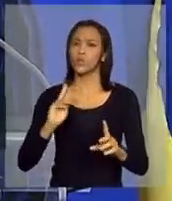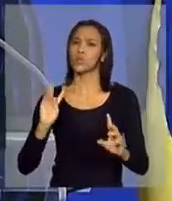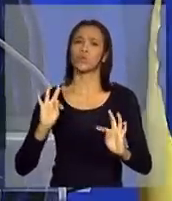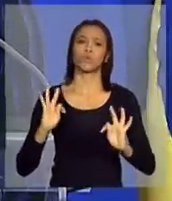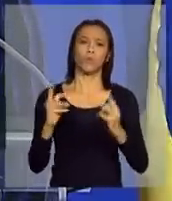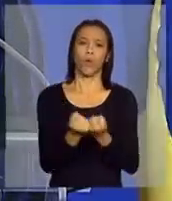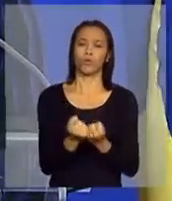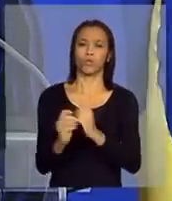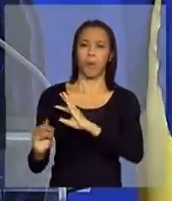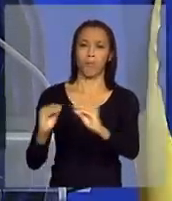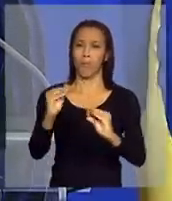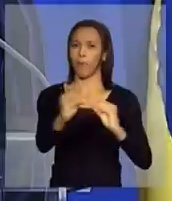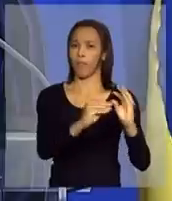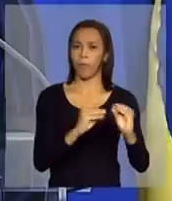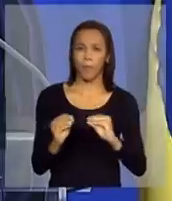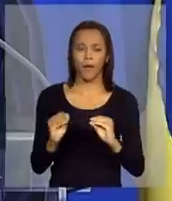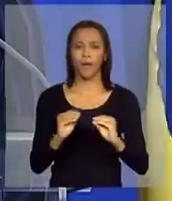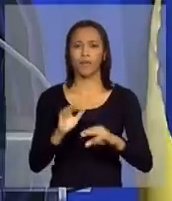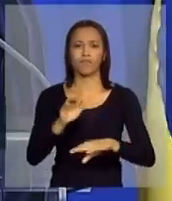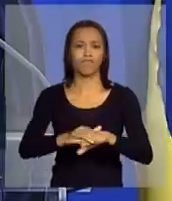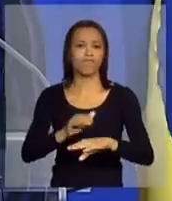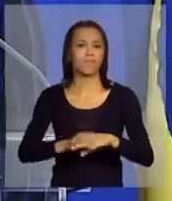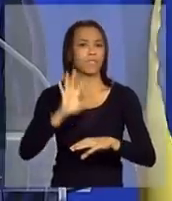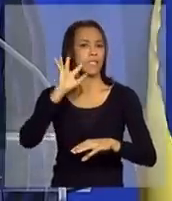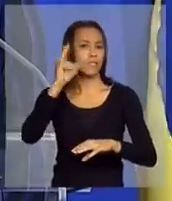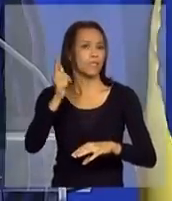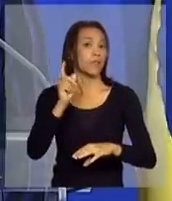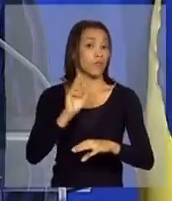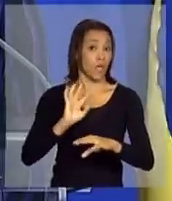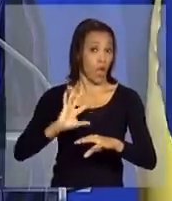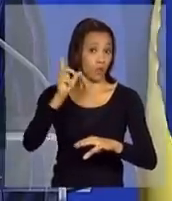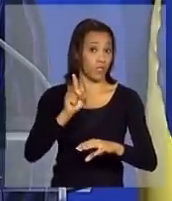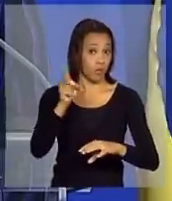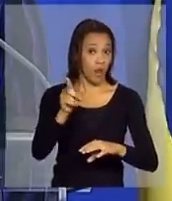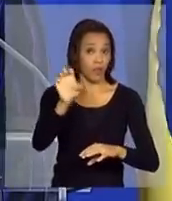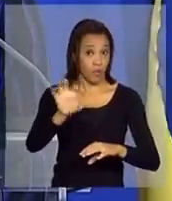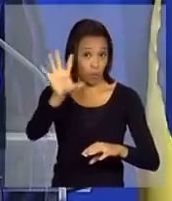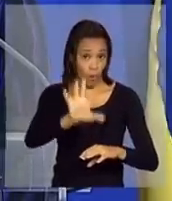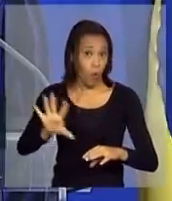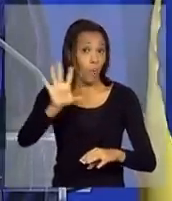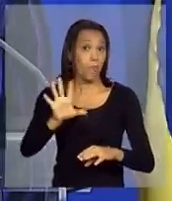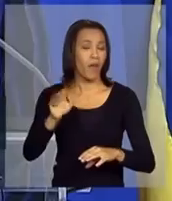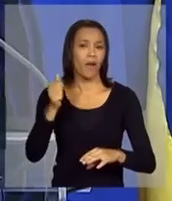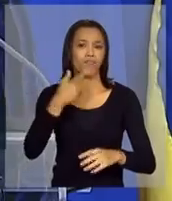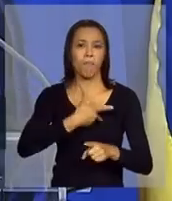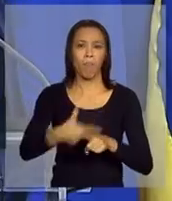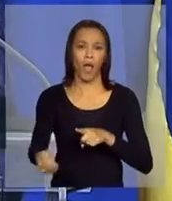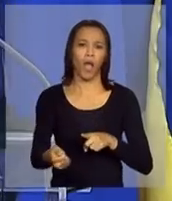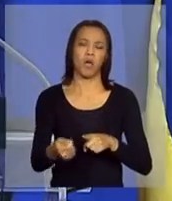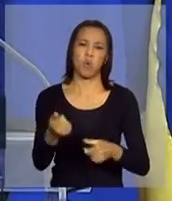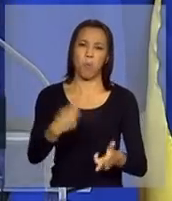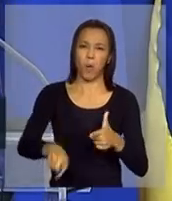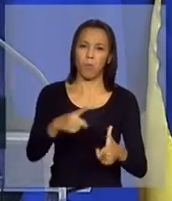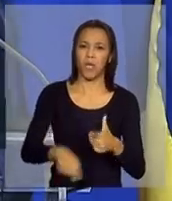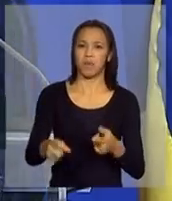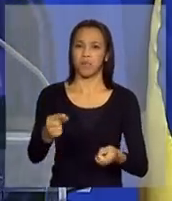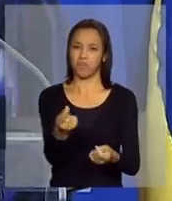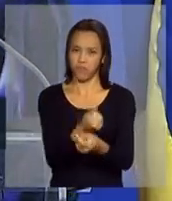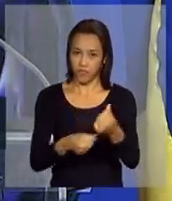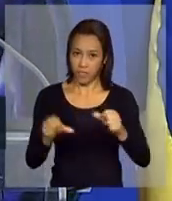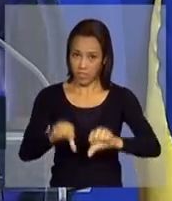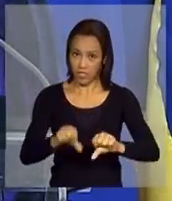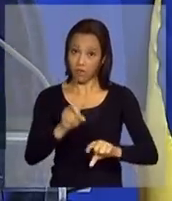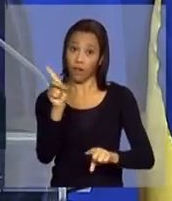ações tomadas no âmbito da União Europeia para vencer a crise e aprofundar o processo de